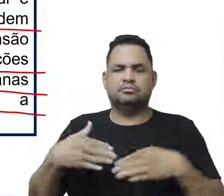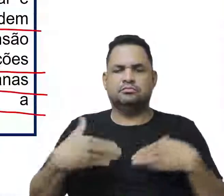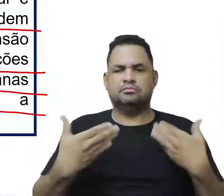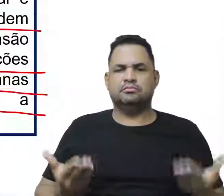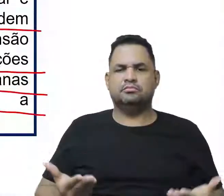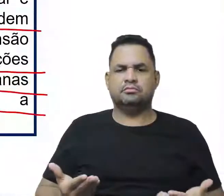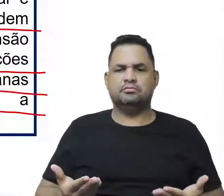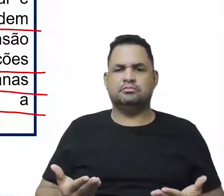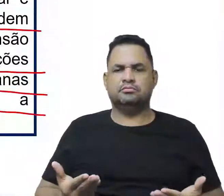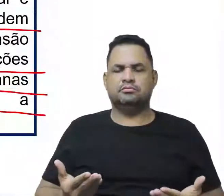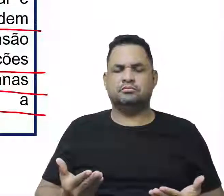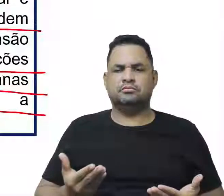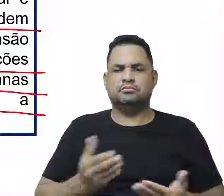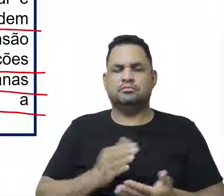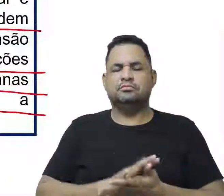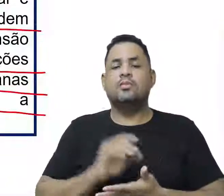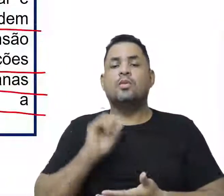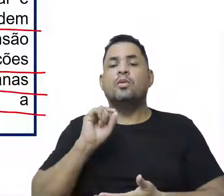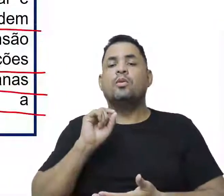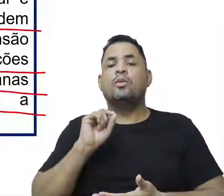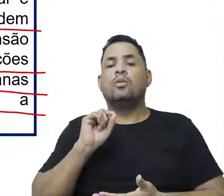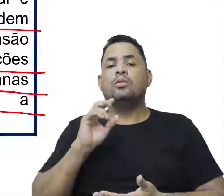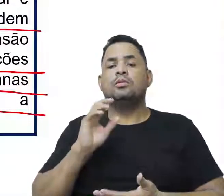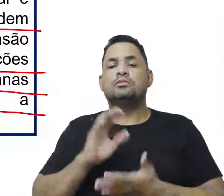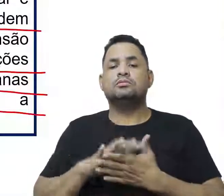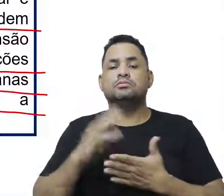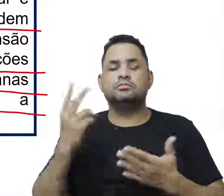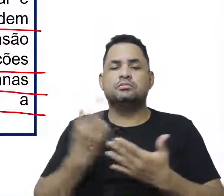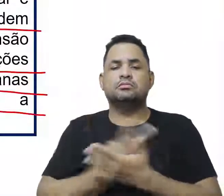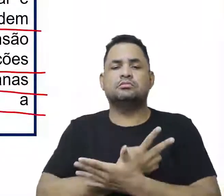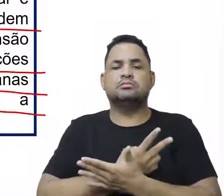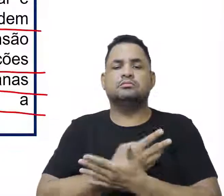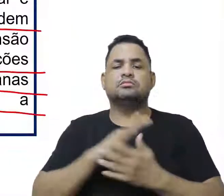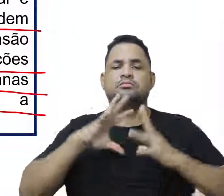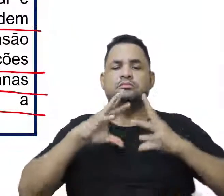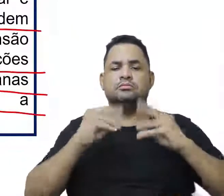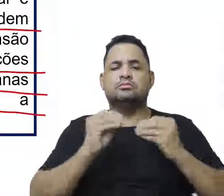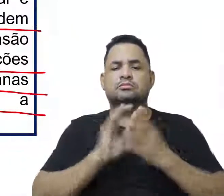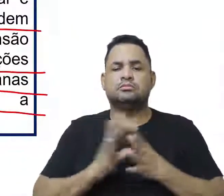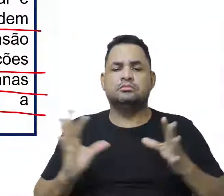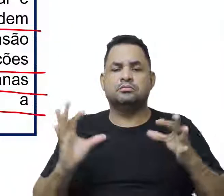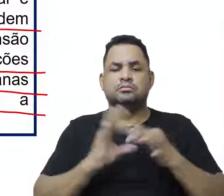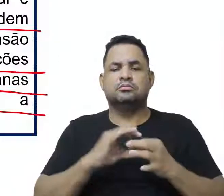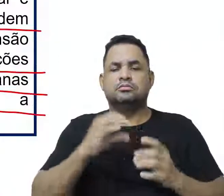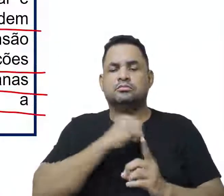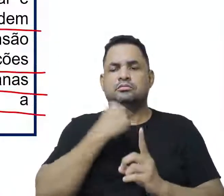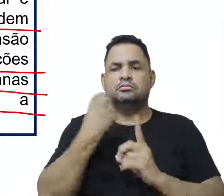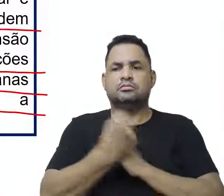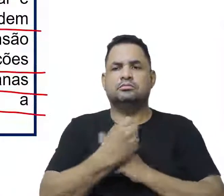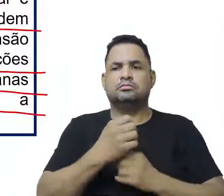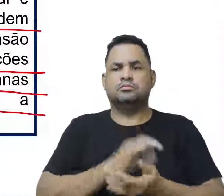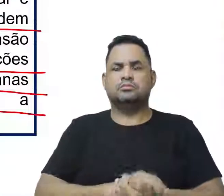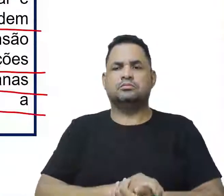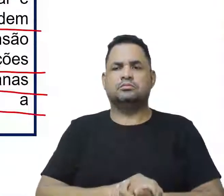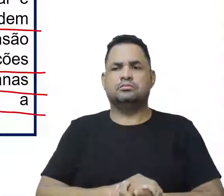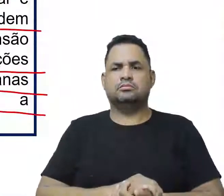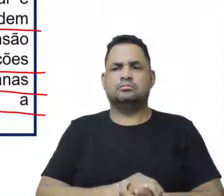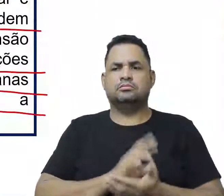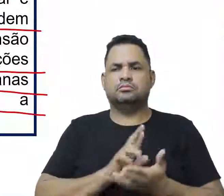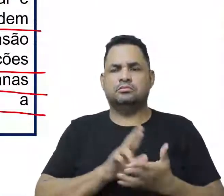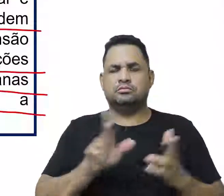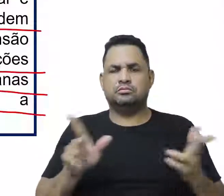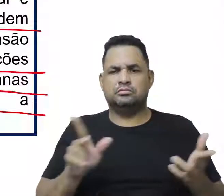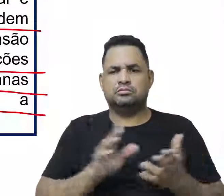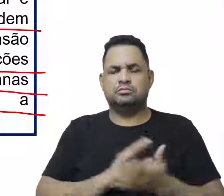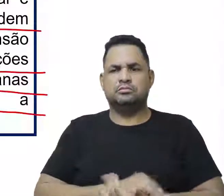então o reflexo que isso ocasiona em todo o contexto da sociedade então essa